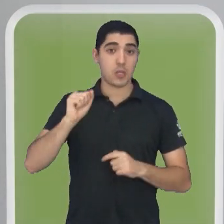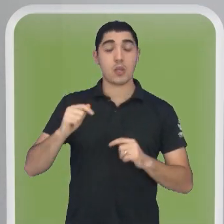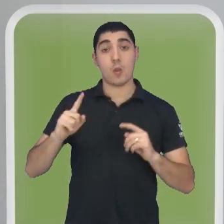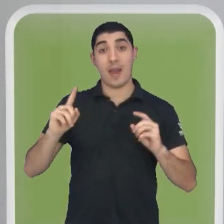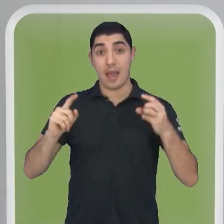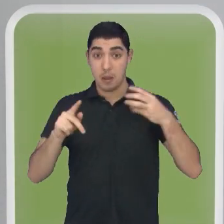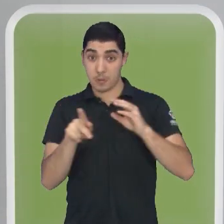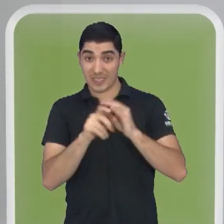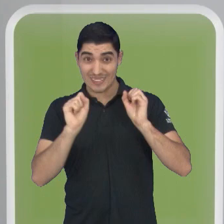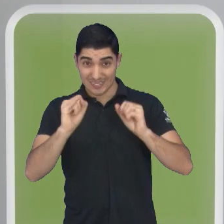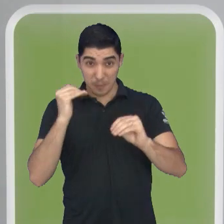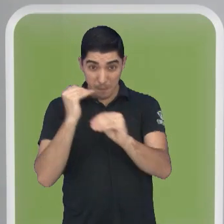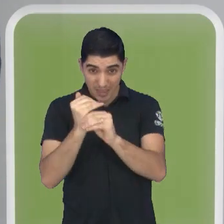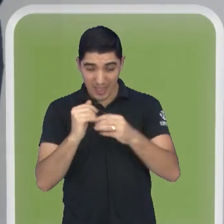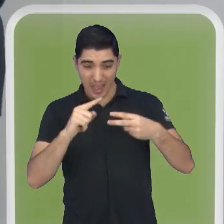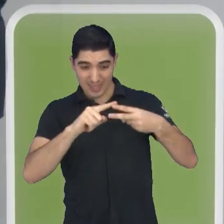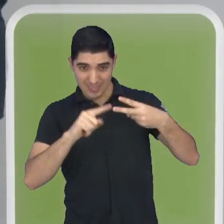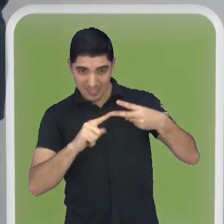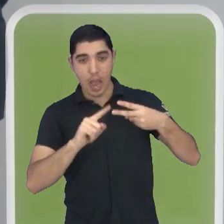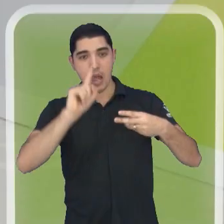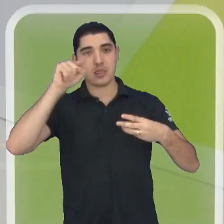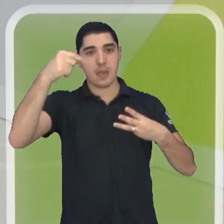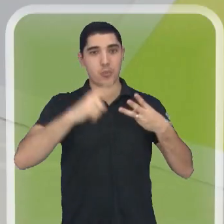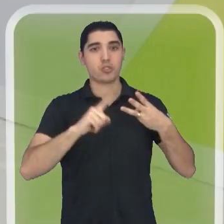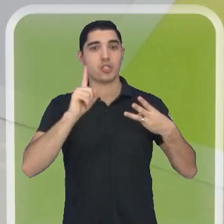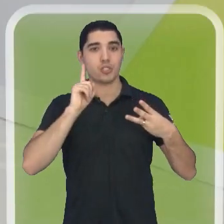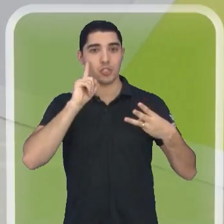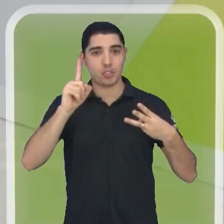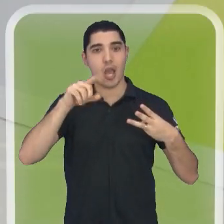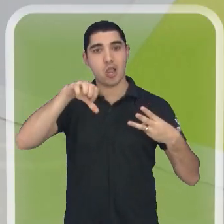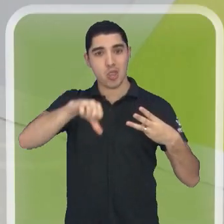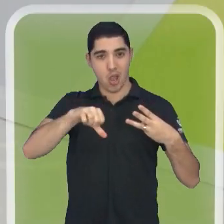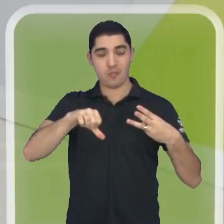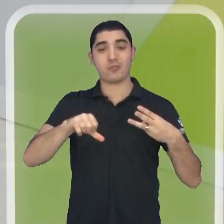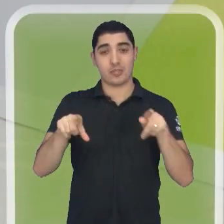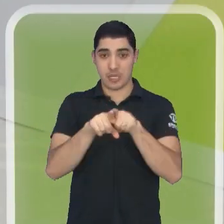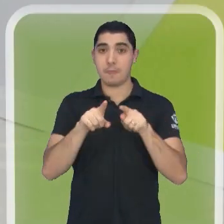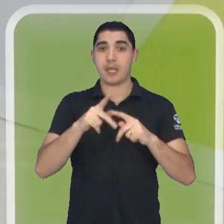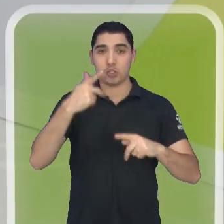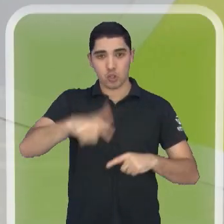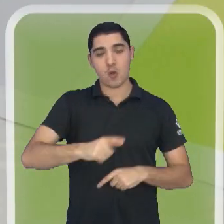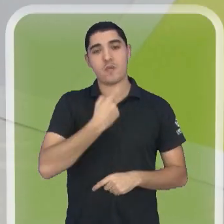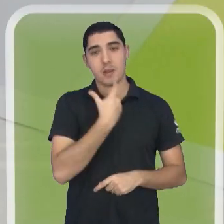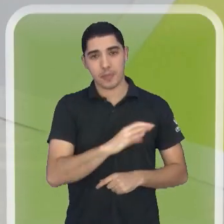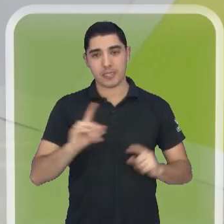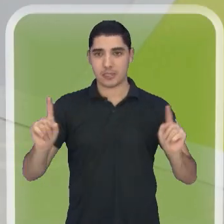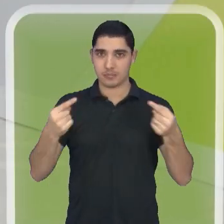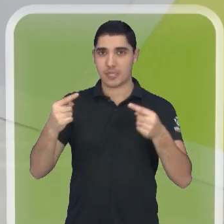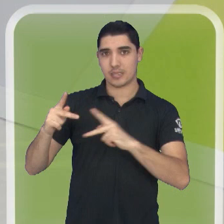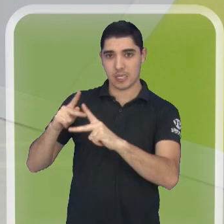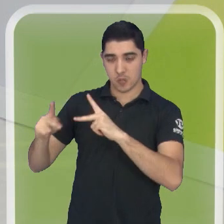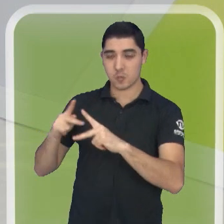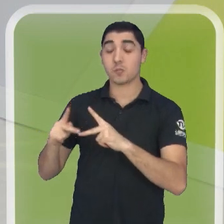jogo no dia 9, também Campinas em São José. Esse é o caminho do São José e do Campinas